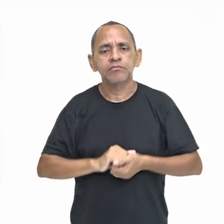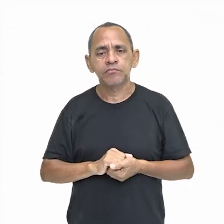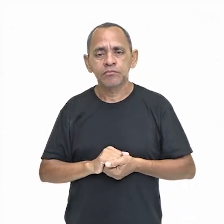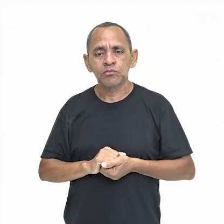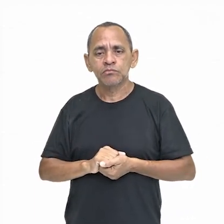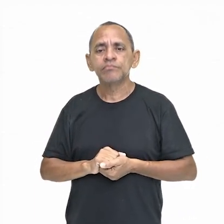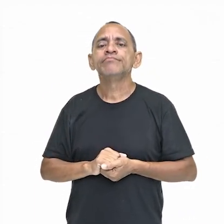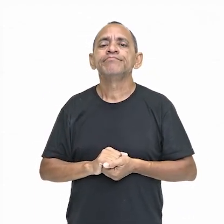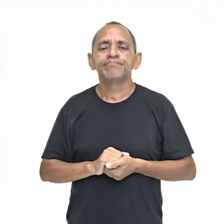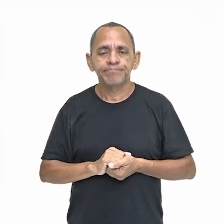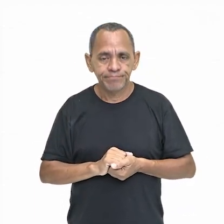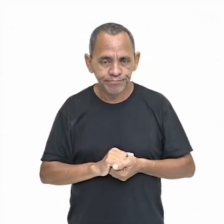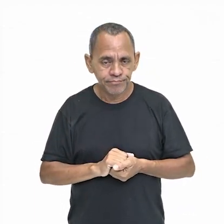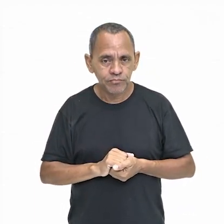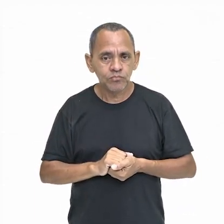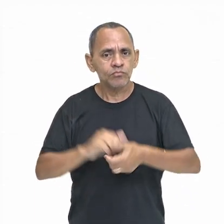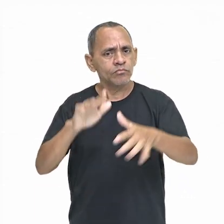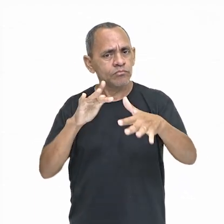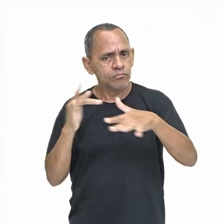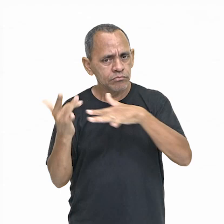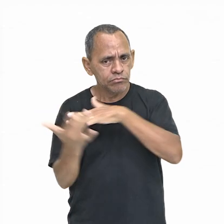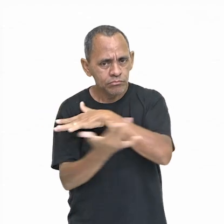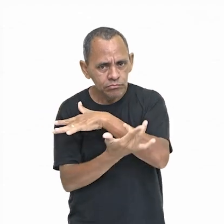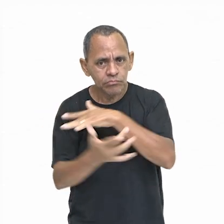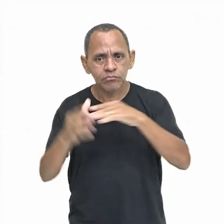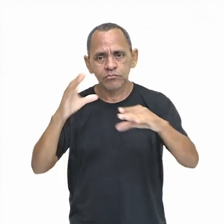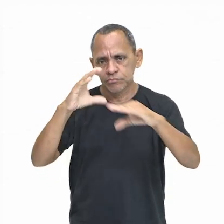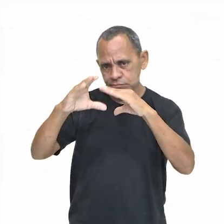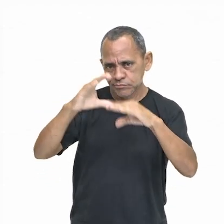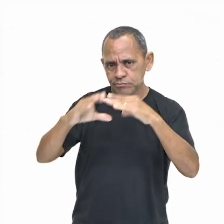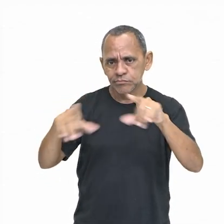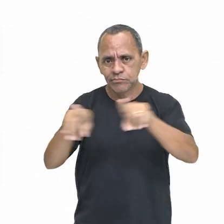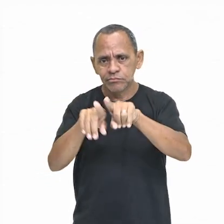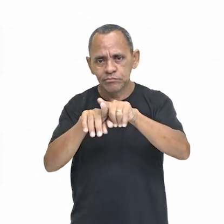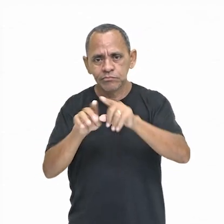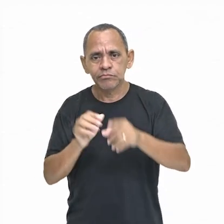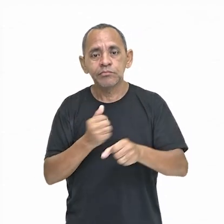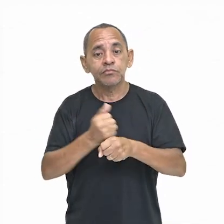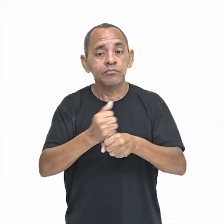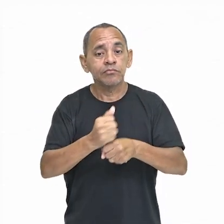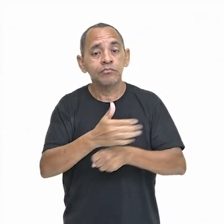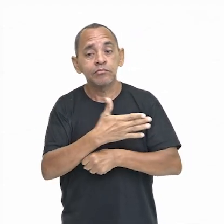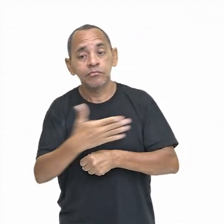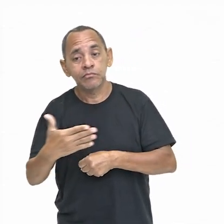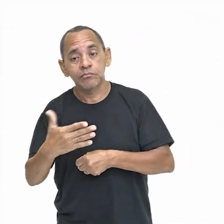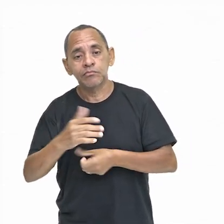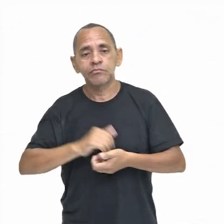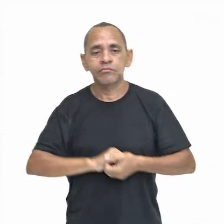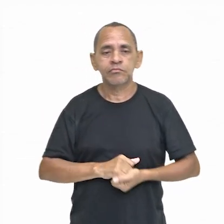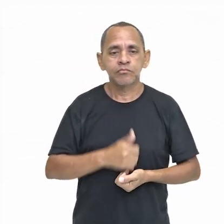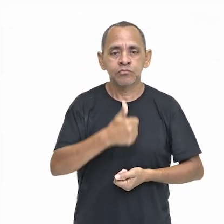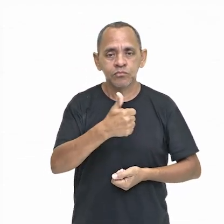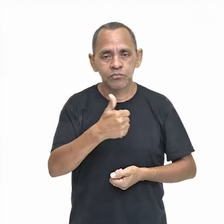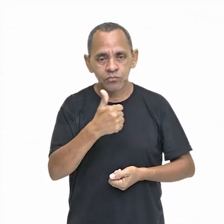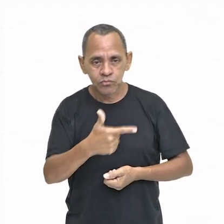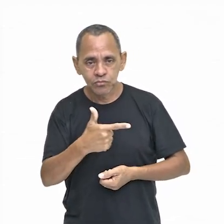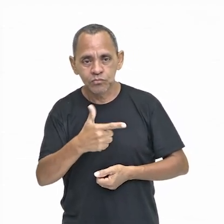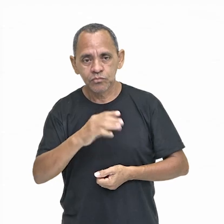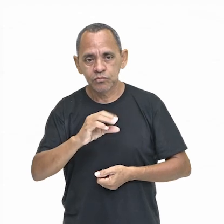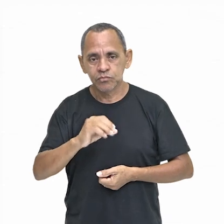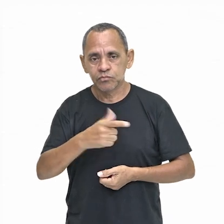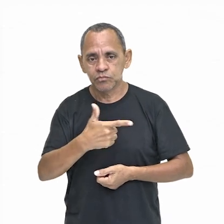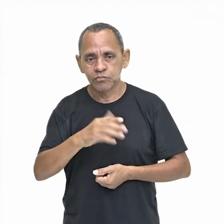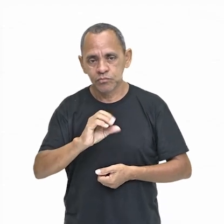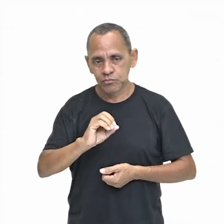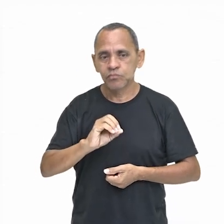de comunicação de massa, a partir do século XX, foram incluídos nesse grupo, em muitos dos casos,